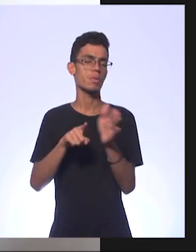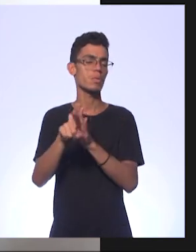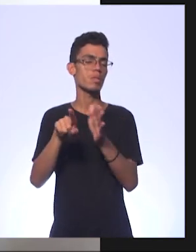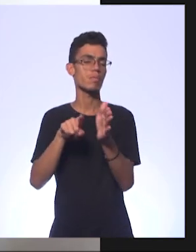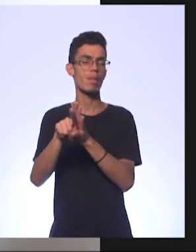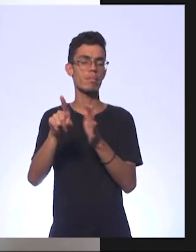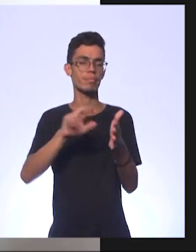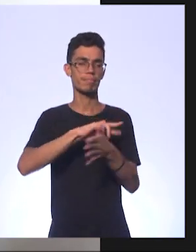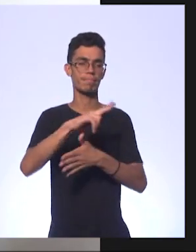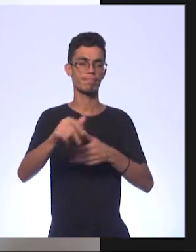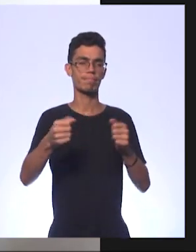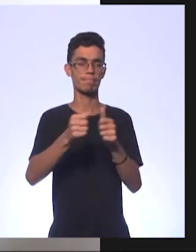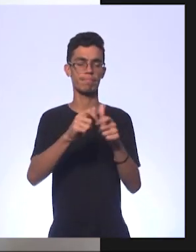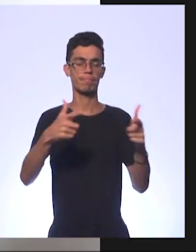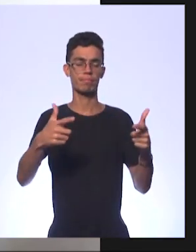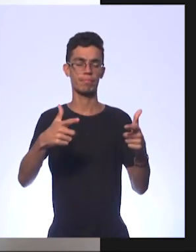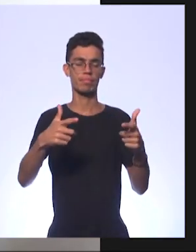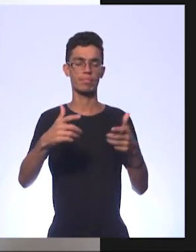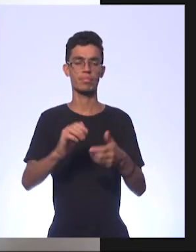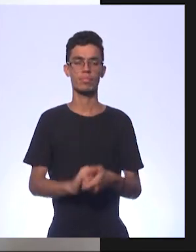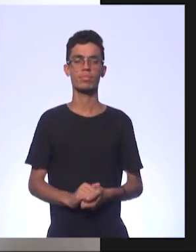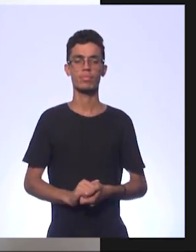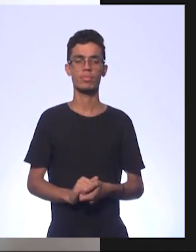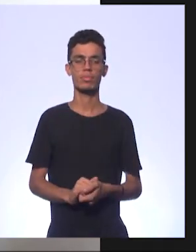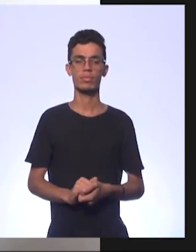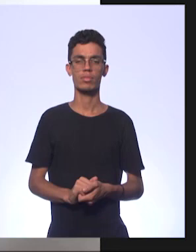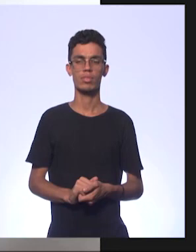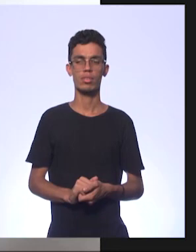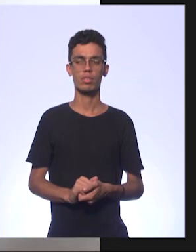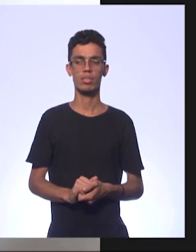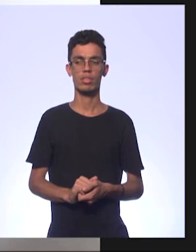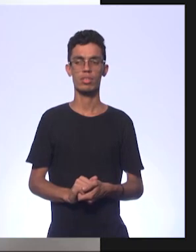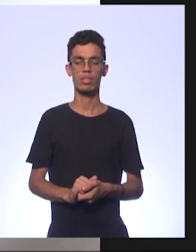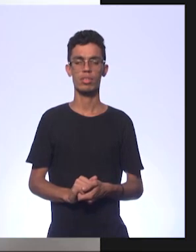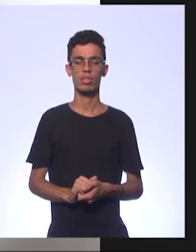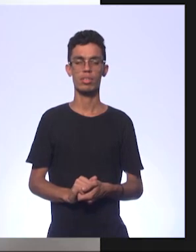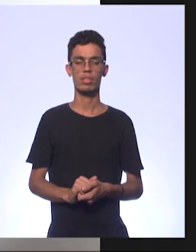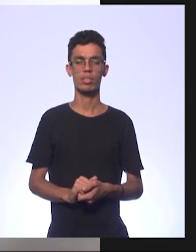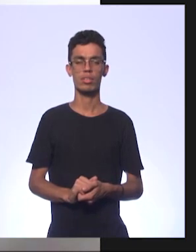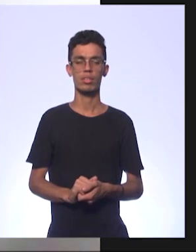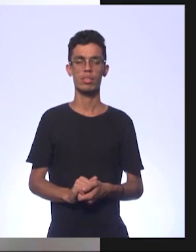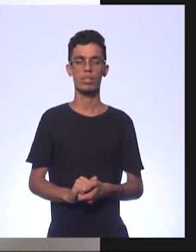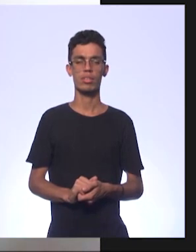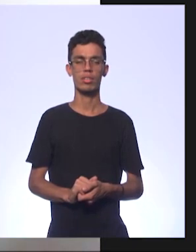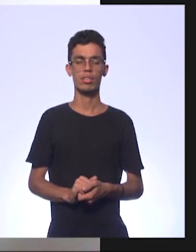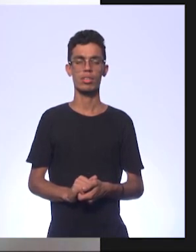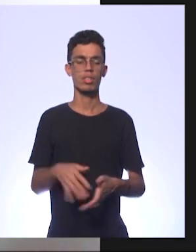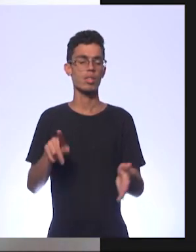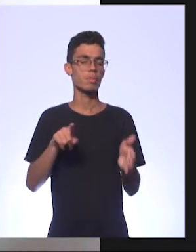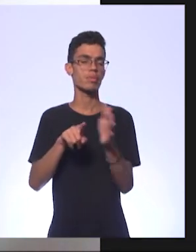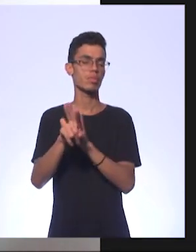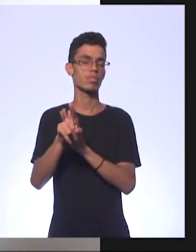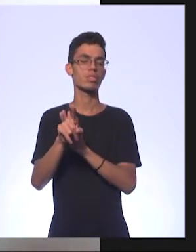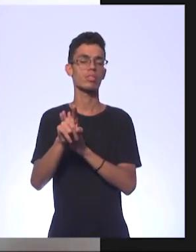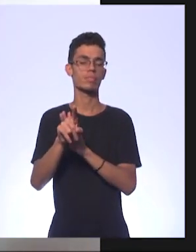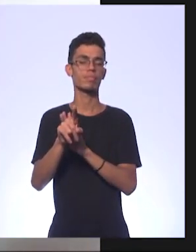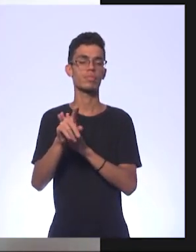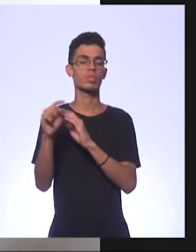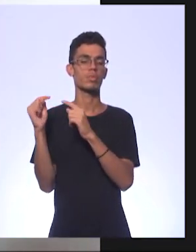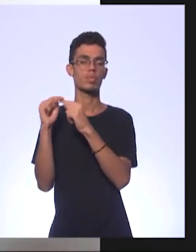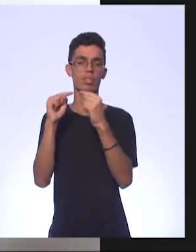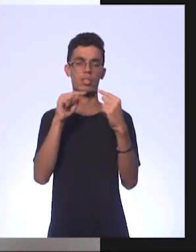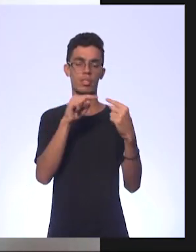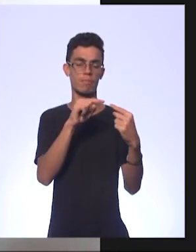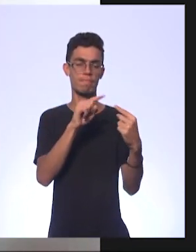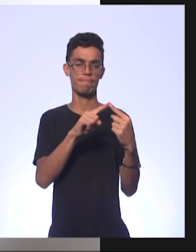fatos. Mas as questões que, de fato, vão transformar é a questão que pergunta a relação entre